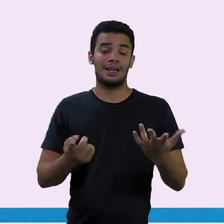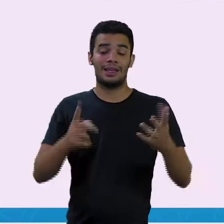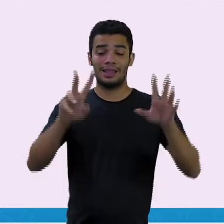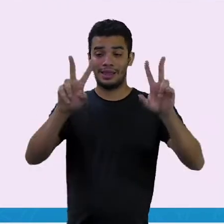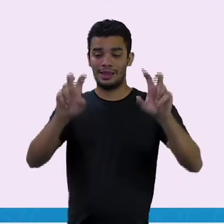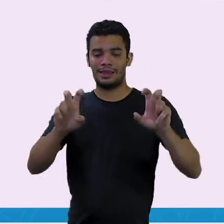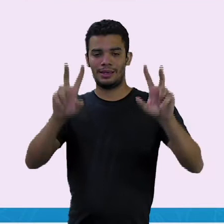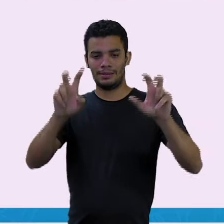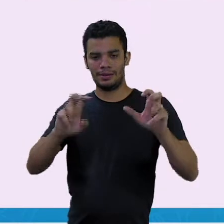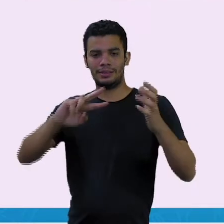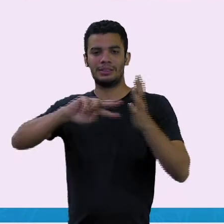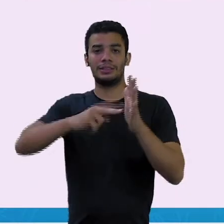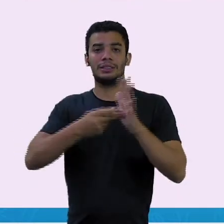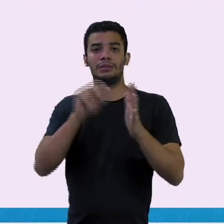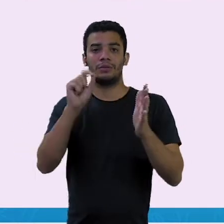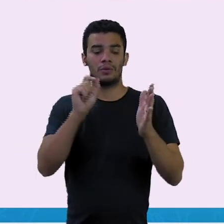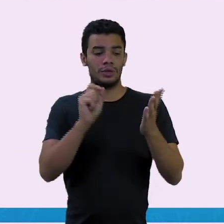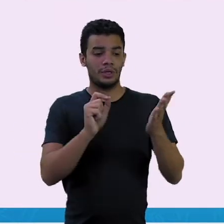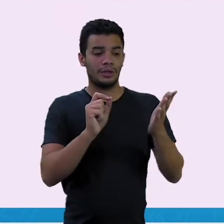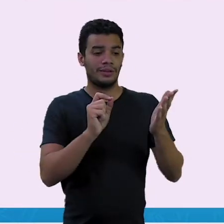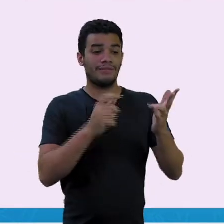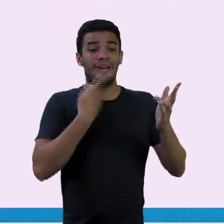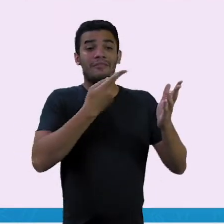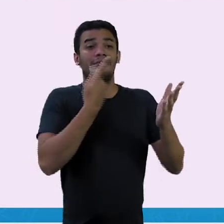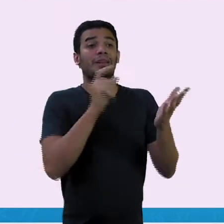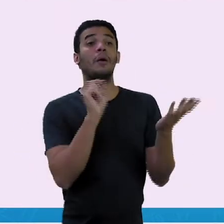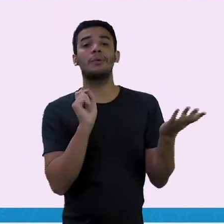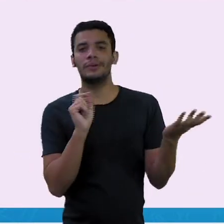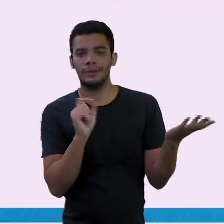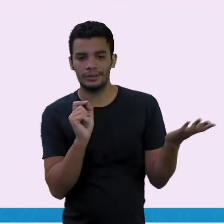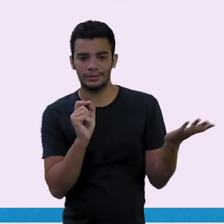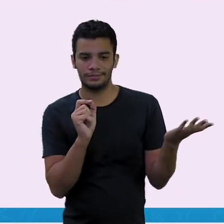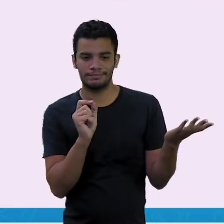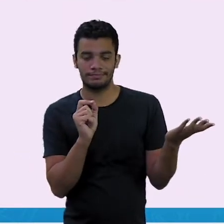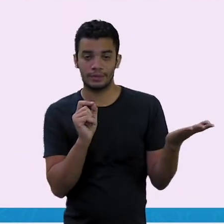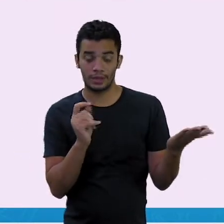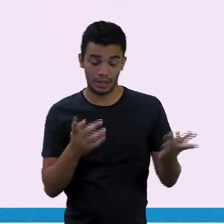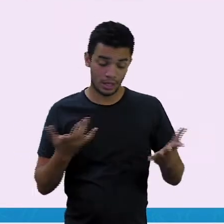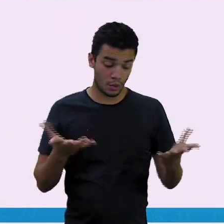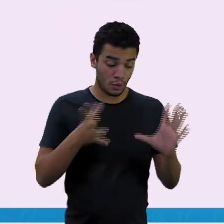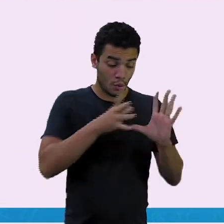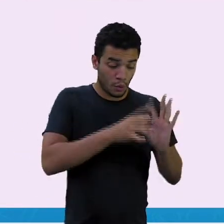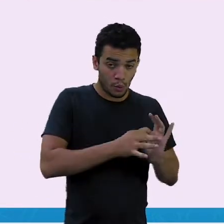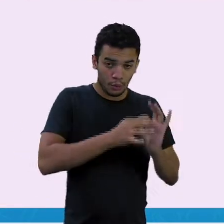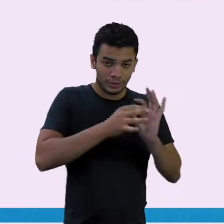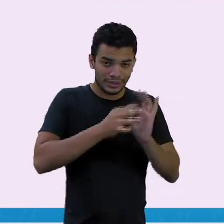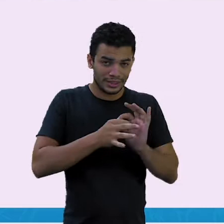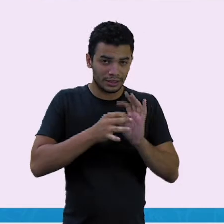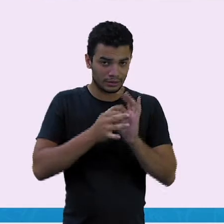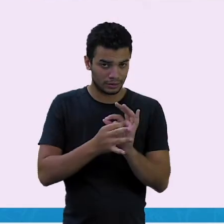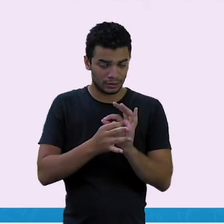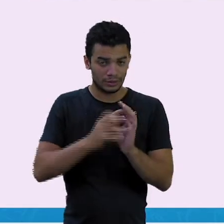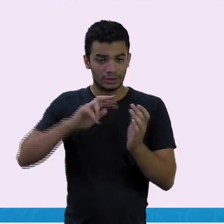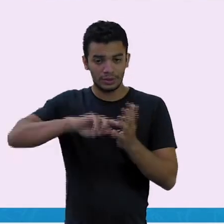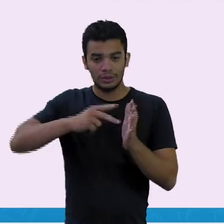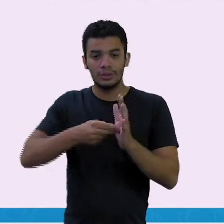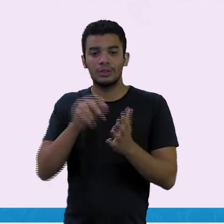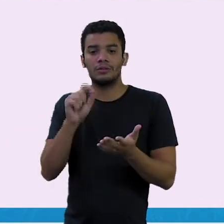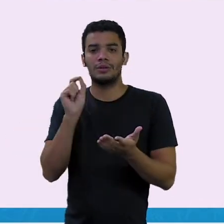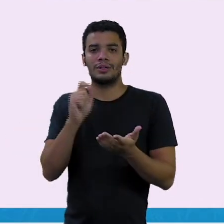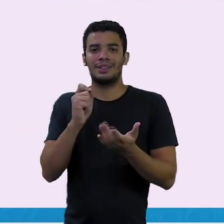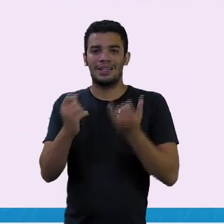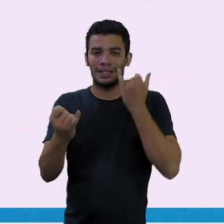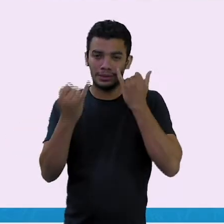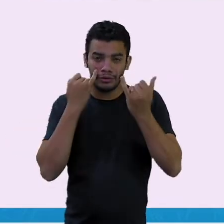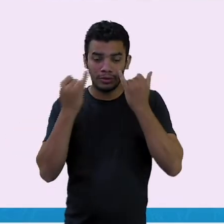o contexto são todas as informações que vêm englobada no texto, todas as informações que tem